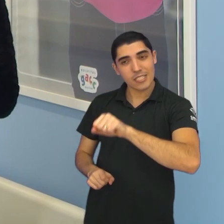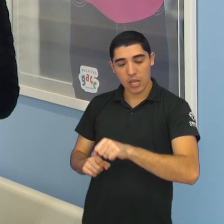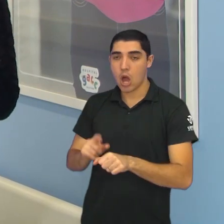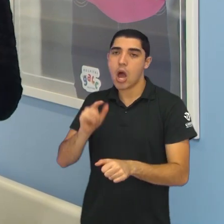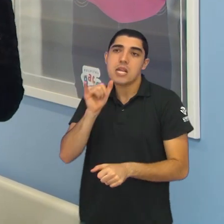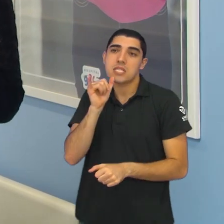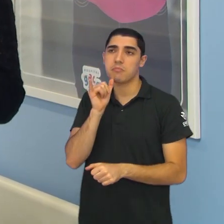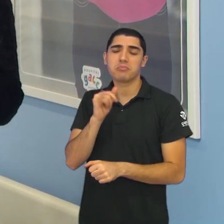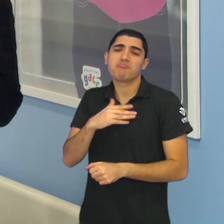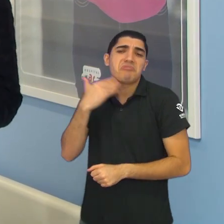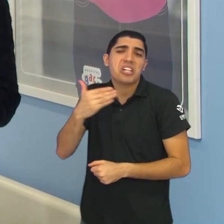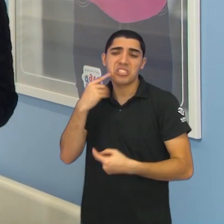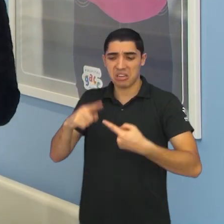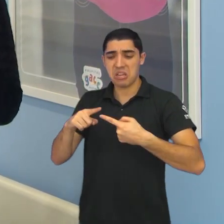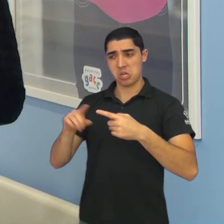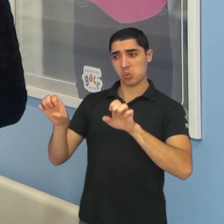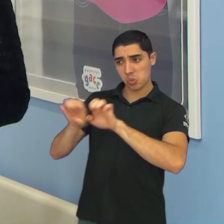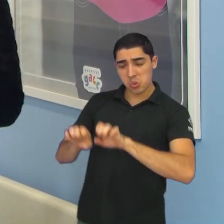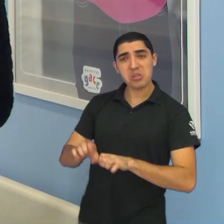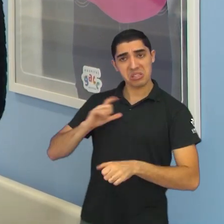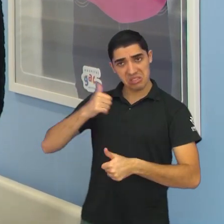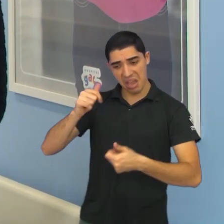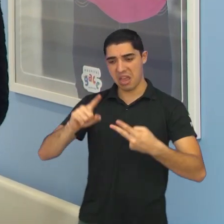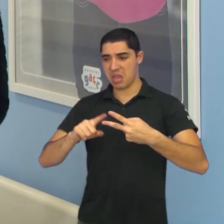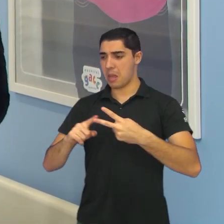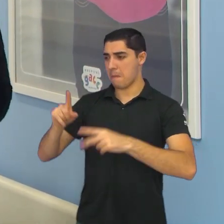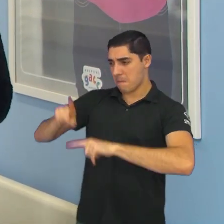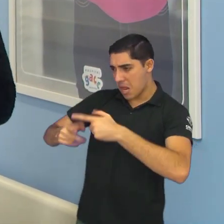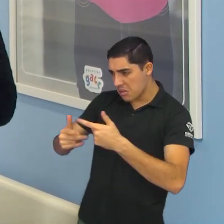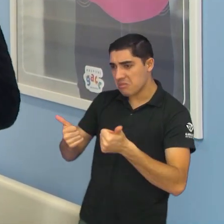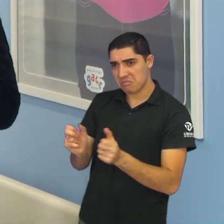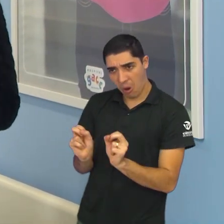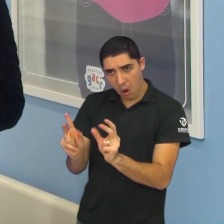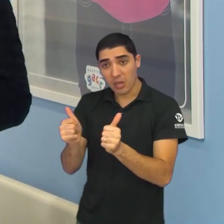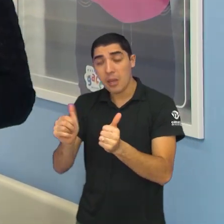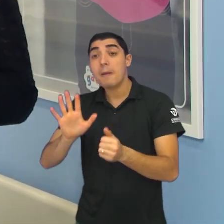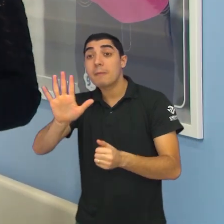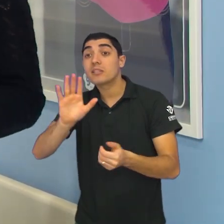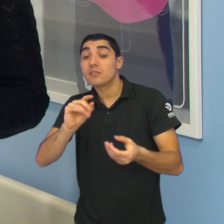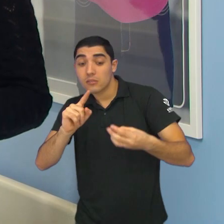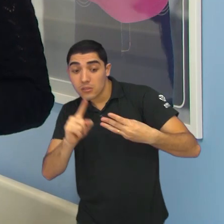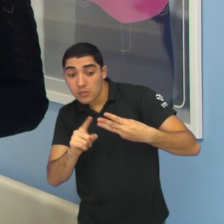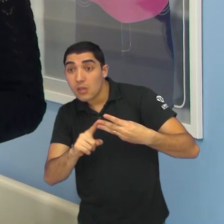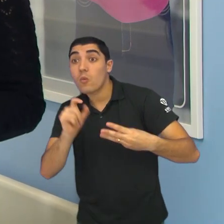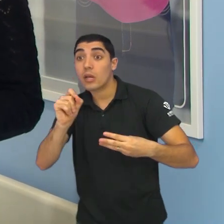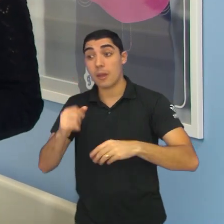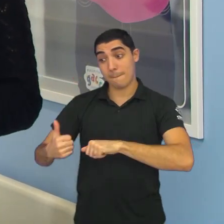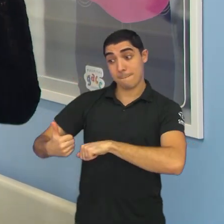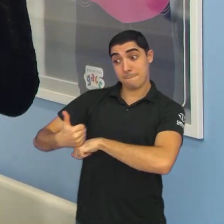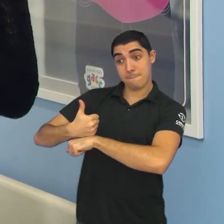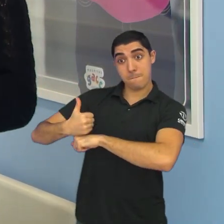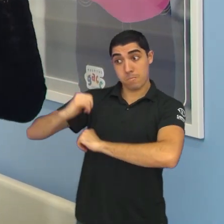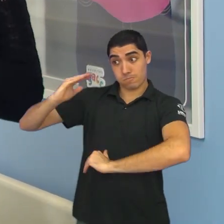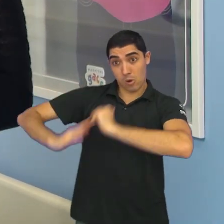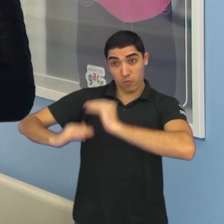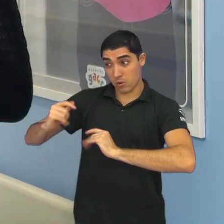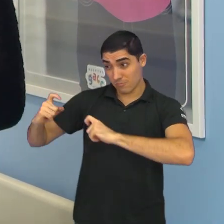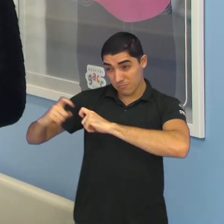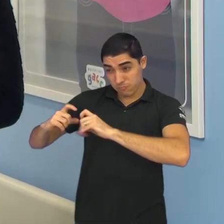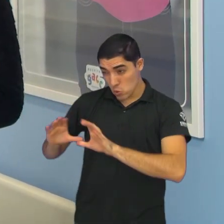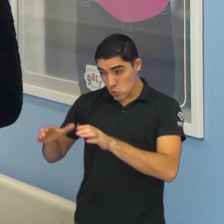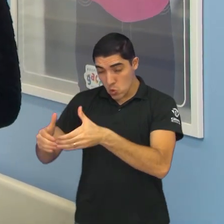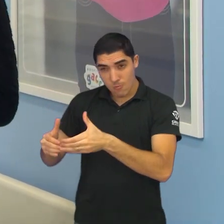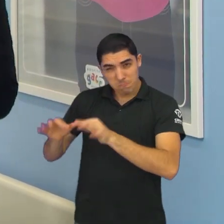Primeiro, né? Não adianta você ter estrutura, não adianta você ter os recursos se você não tem uma equipe médica e multidisciplinar